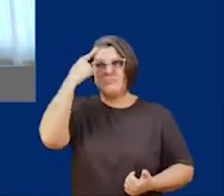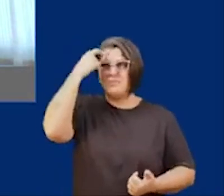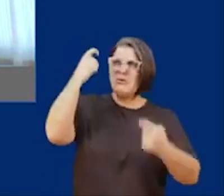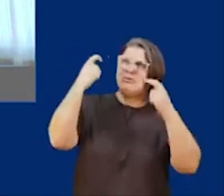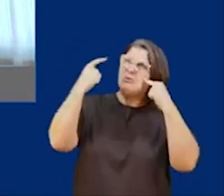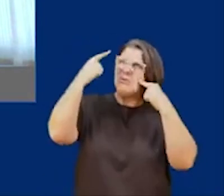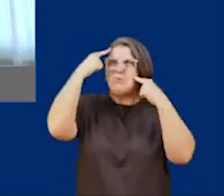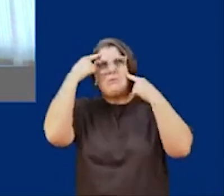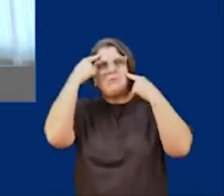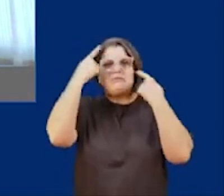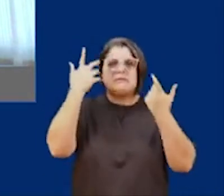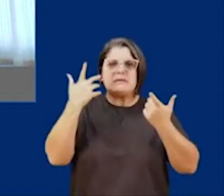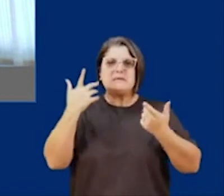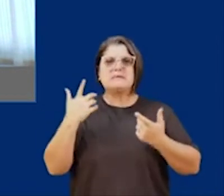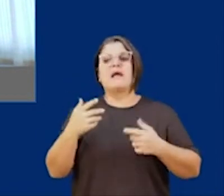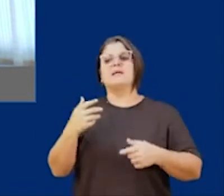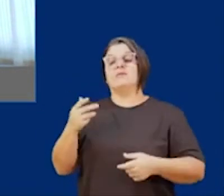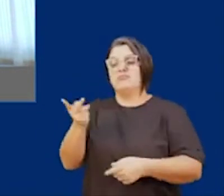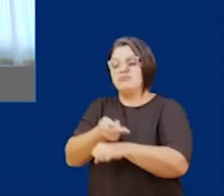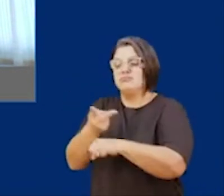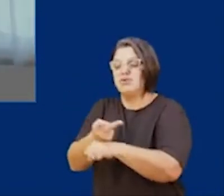procurem redes de apoio confiáveis.